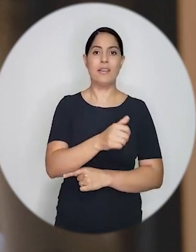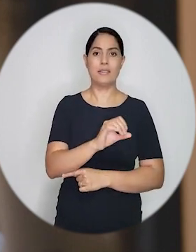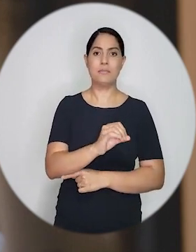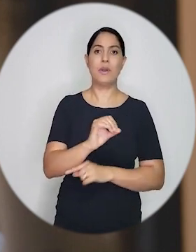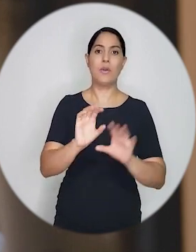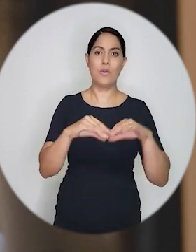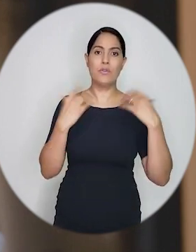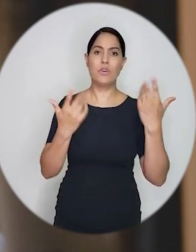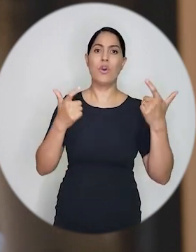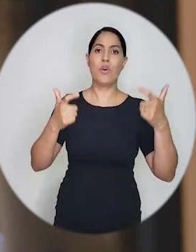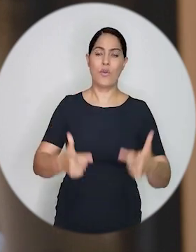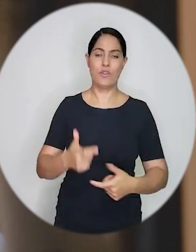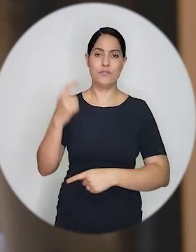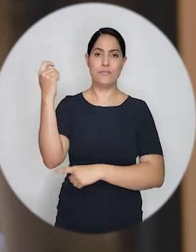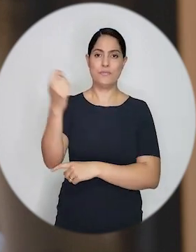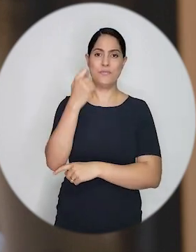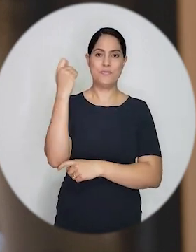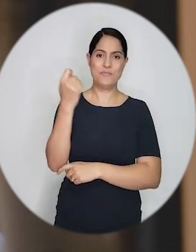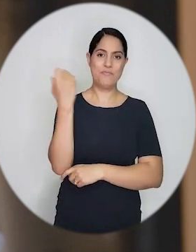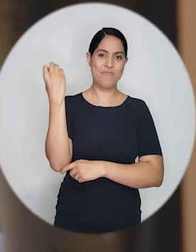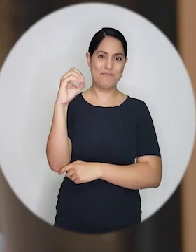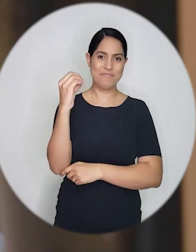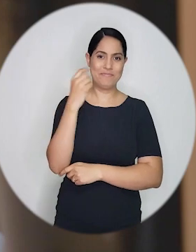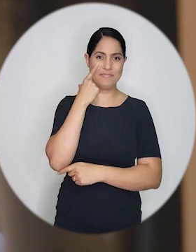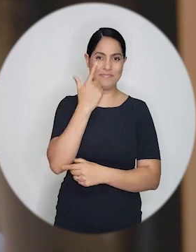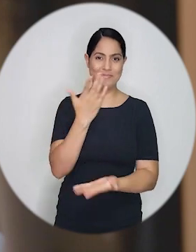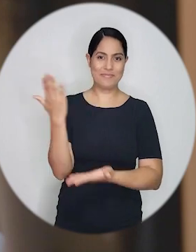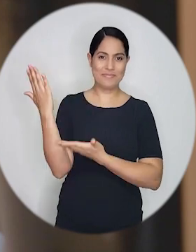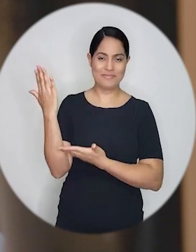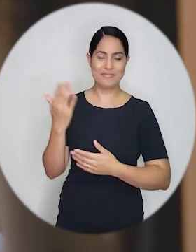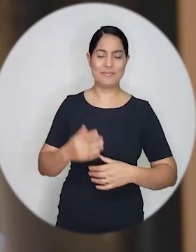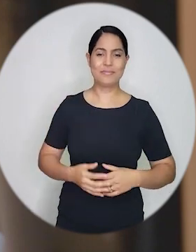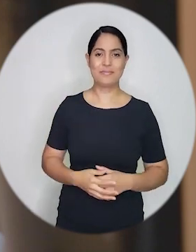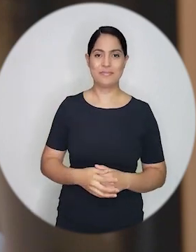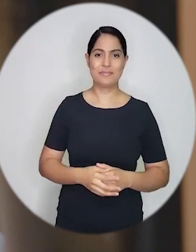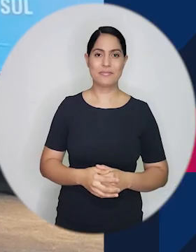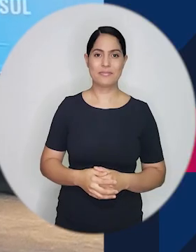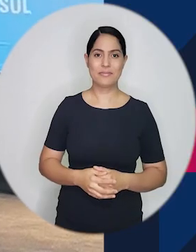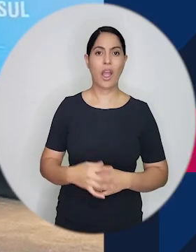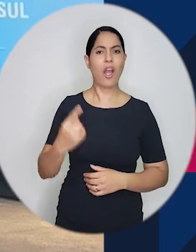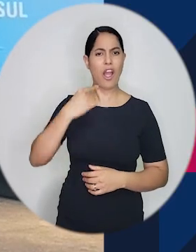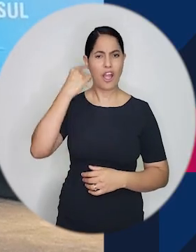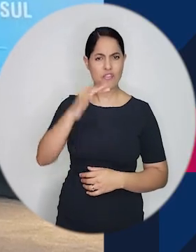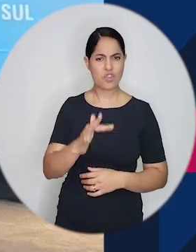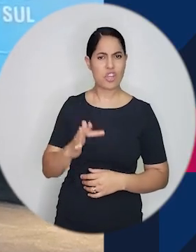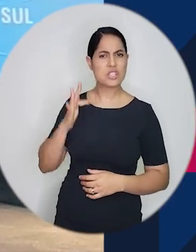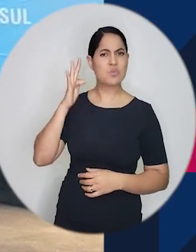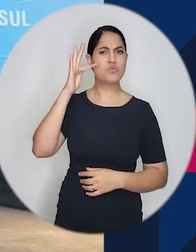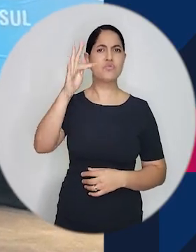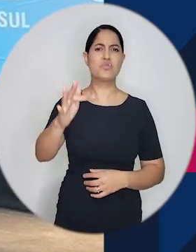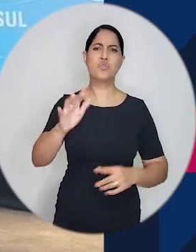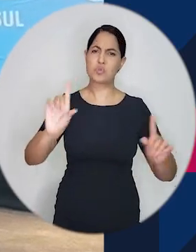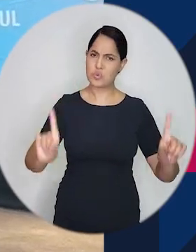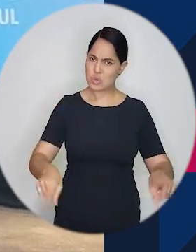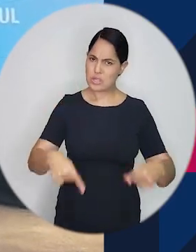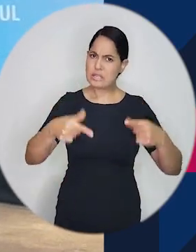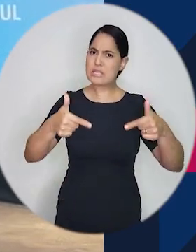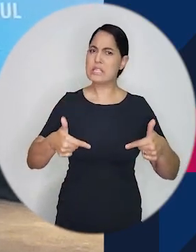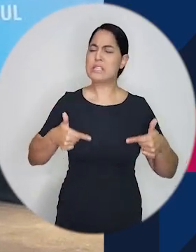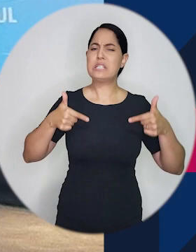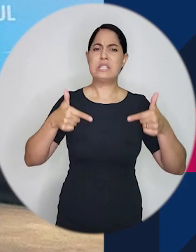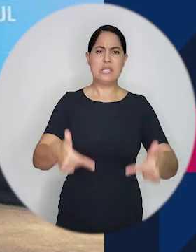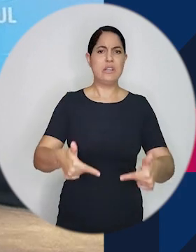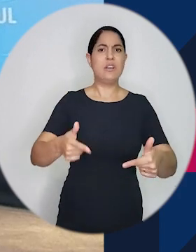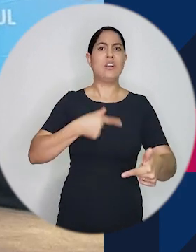Estadual da Advocacia da OAB do Rio Grande do Sul, realizada em Porto Alegre. Vamos ver. A advocacia do futuro nos impõe o